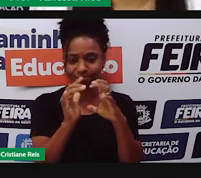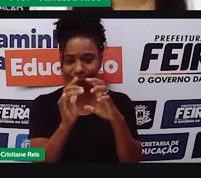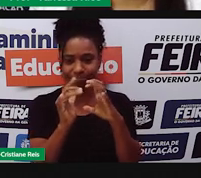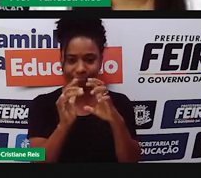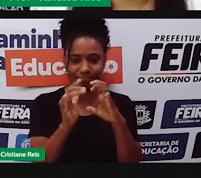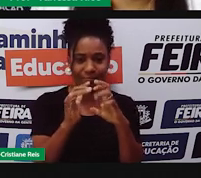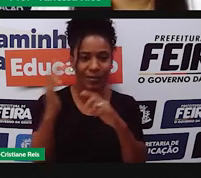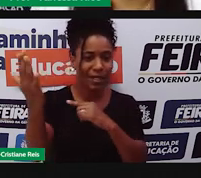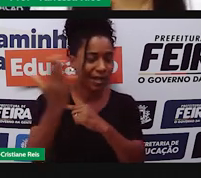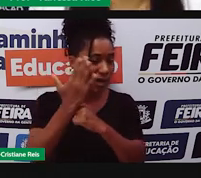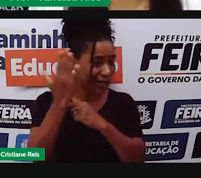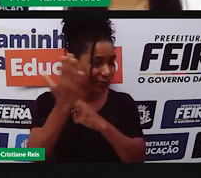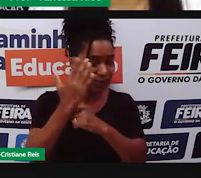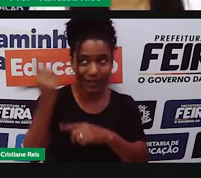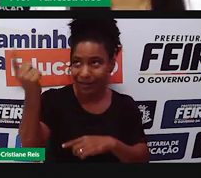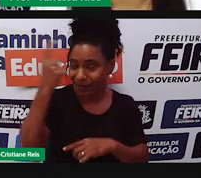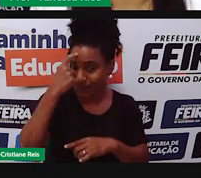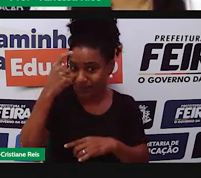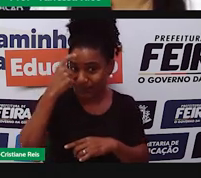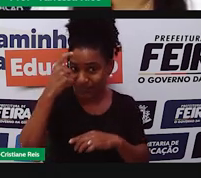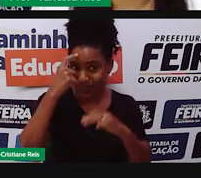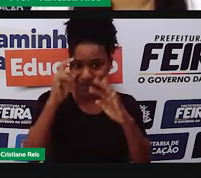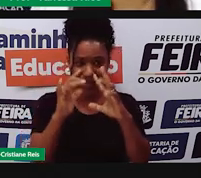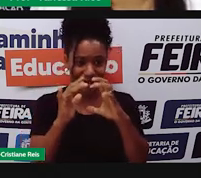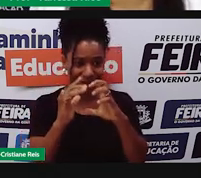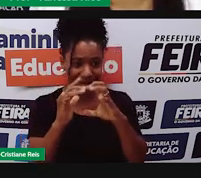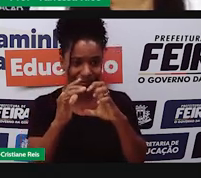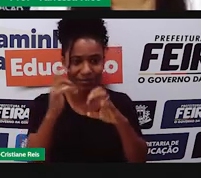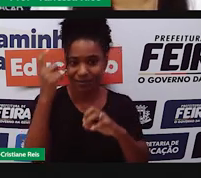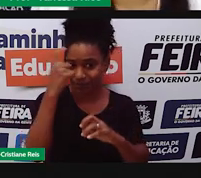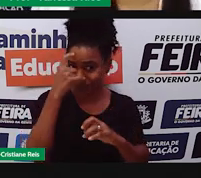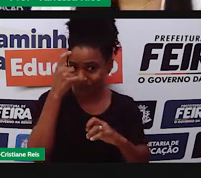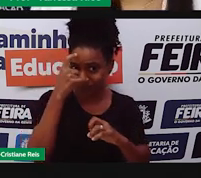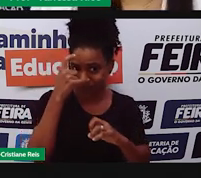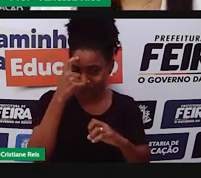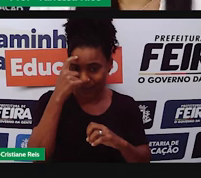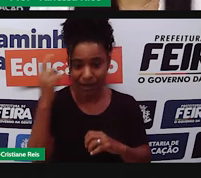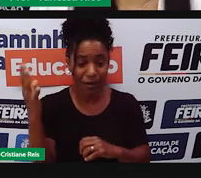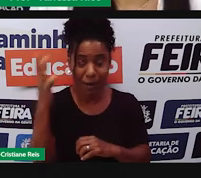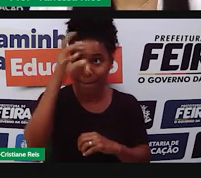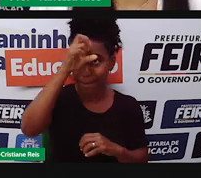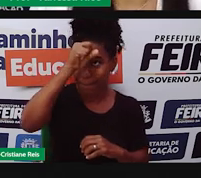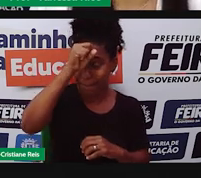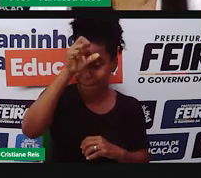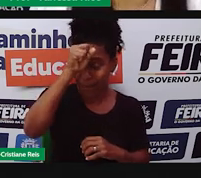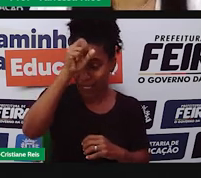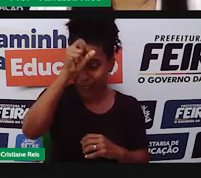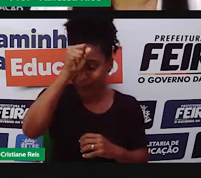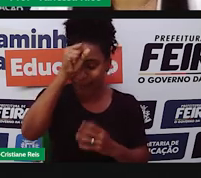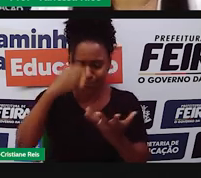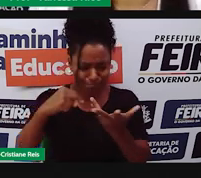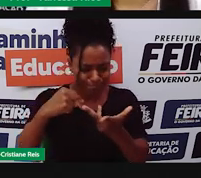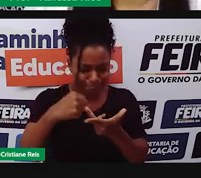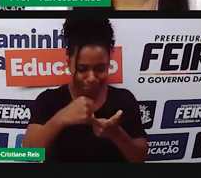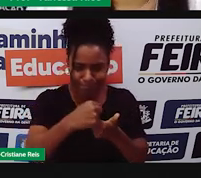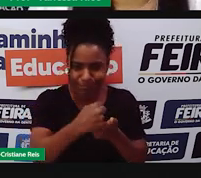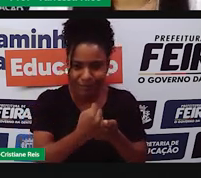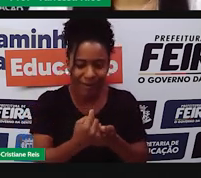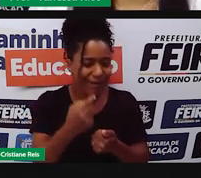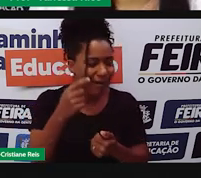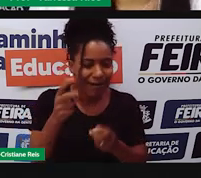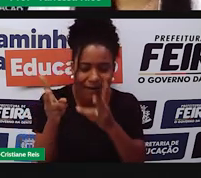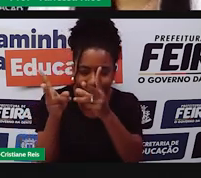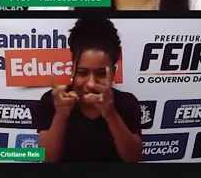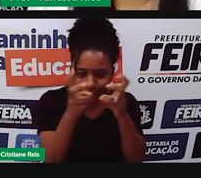nosso cérebro. Então, a gente vai favorecer aí nosso processo de aprendizagem quando a gente toma um pouquinho de